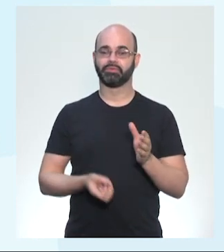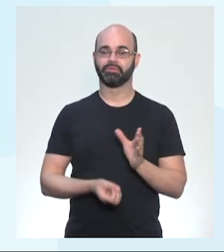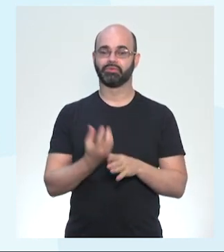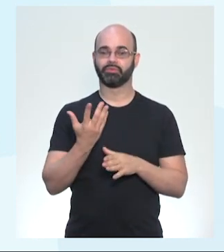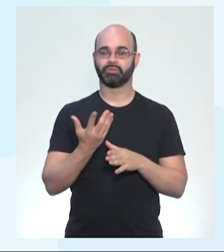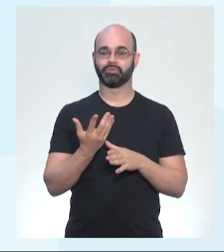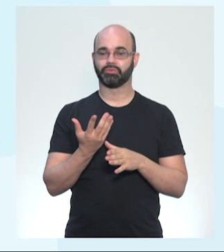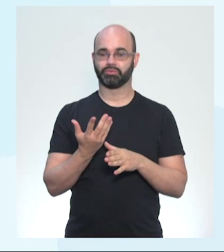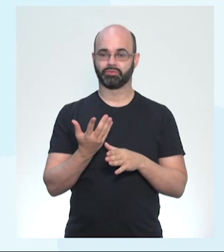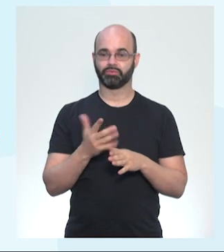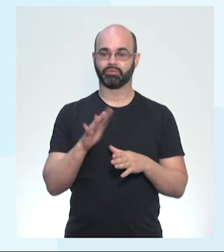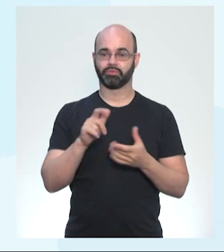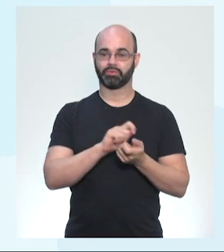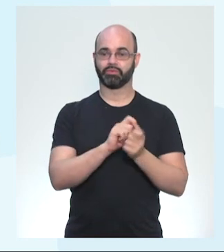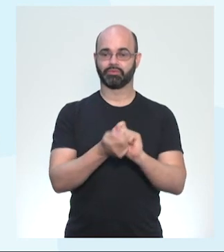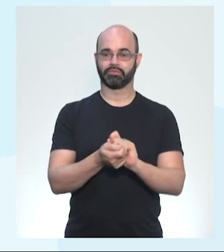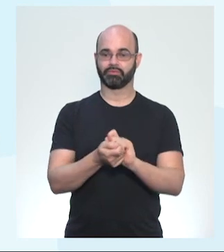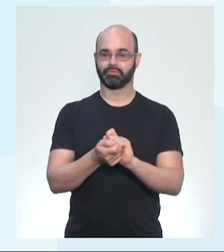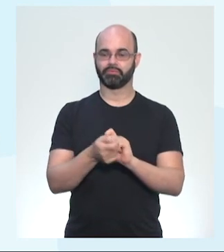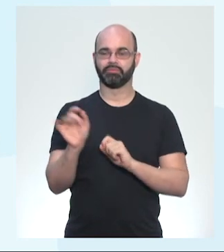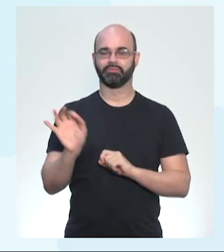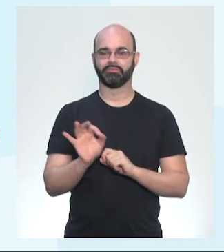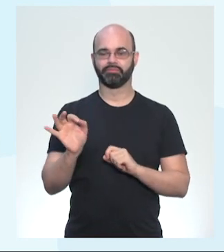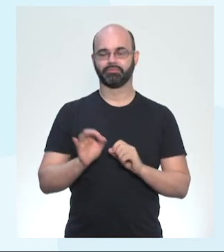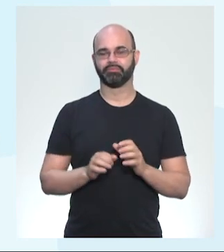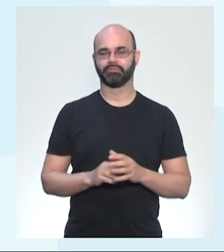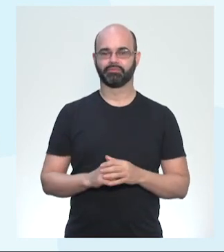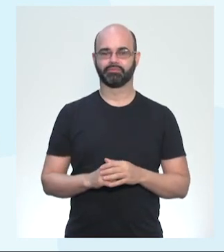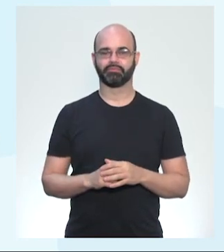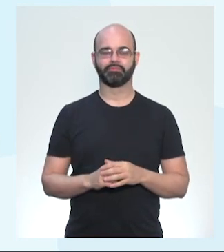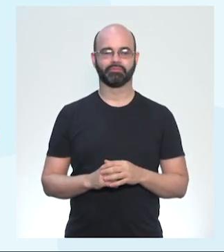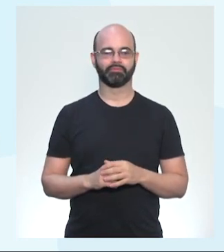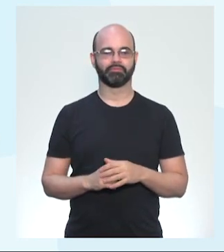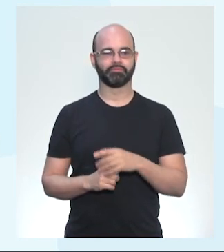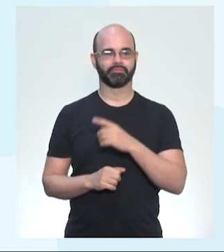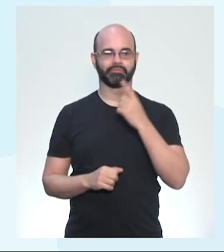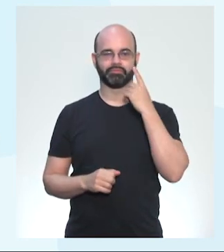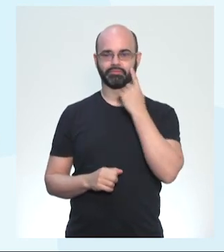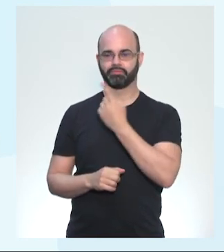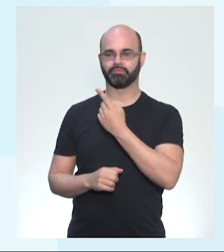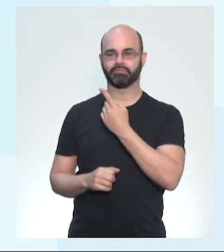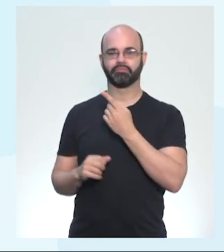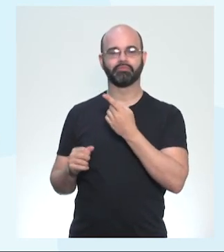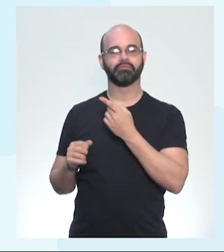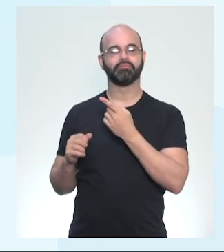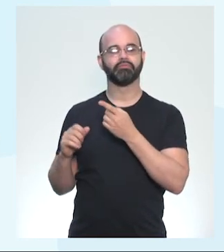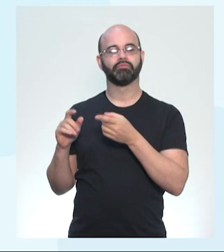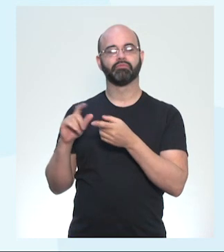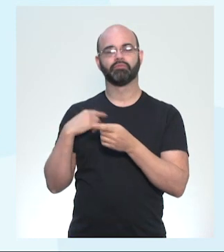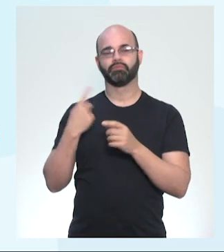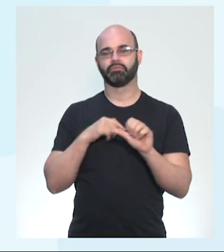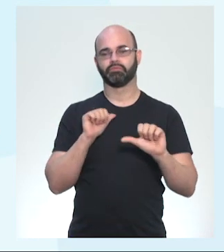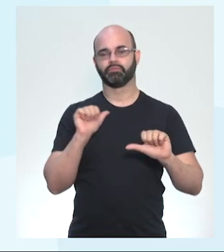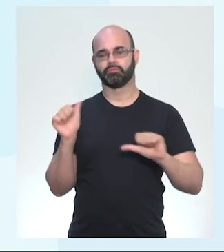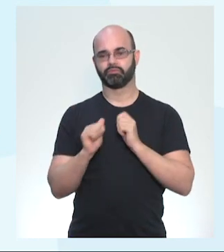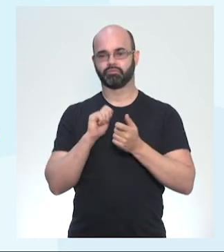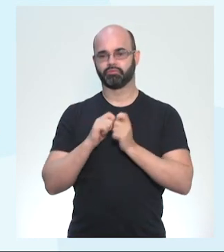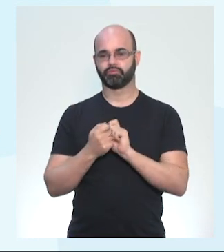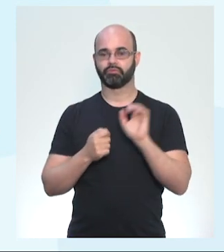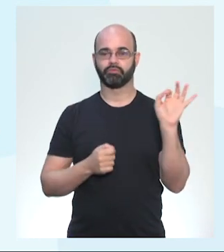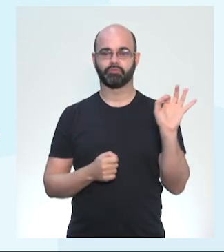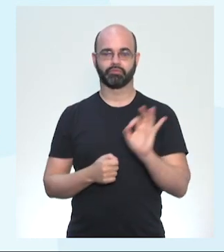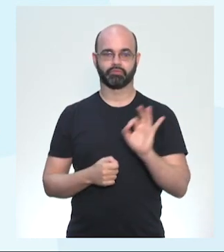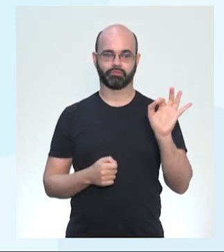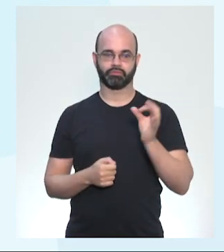essa conversão para porcentagem. Na prática, o que temos aqui, então? Convertemos a